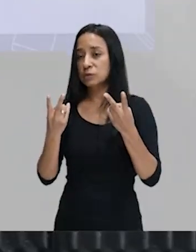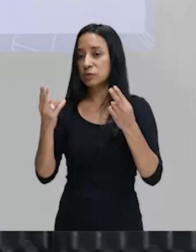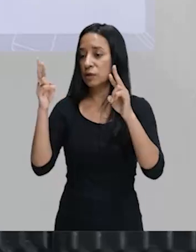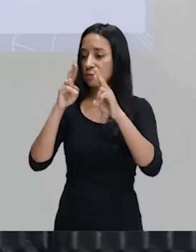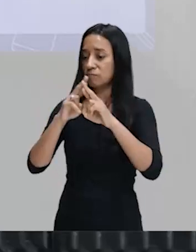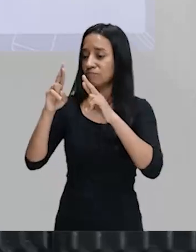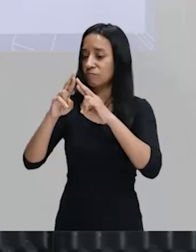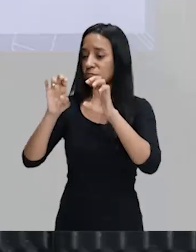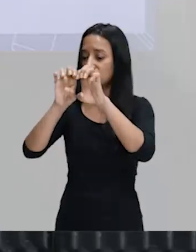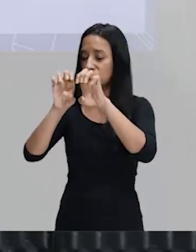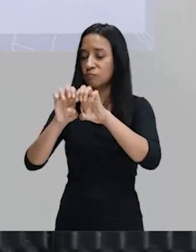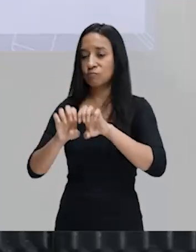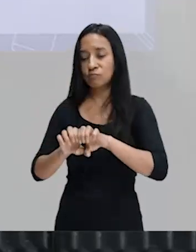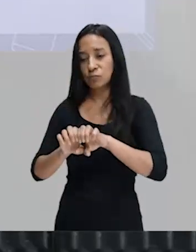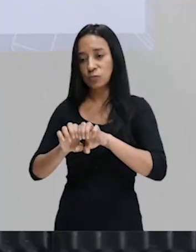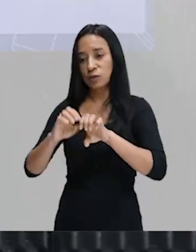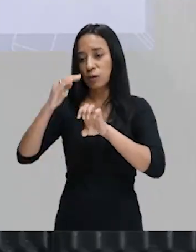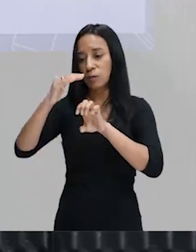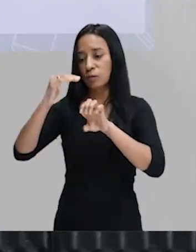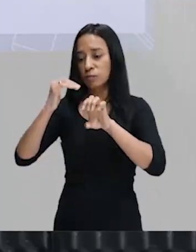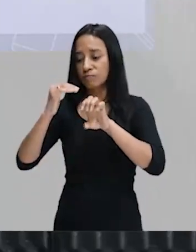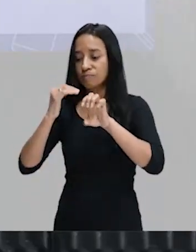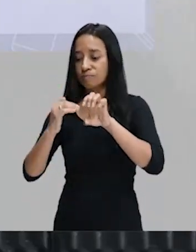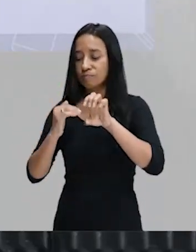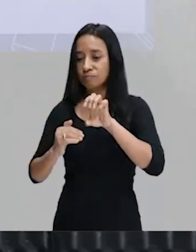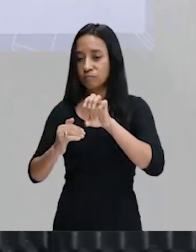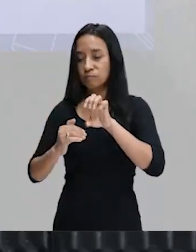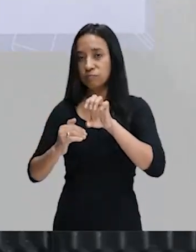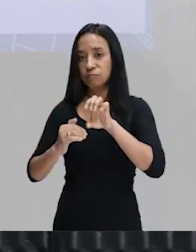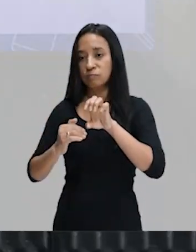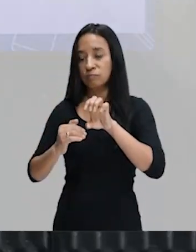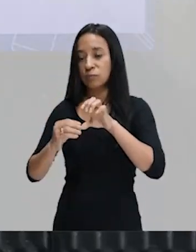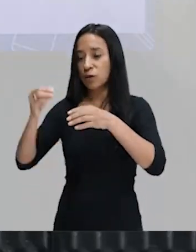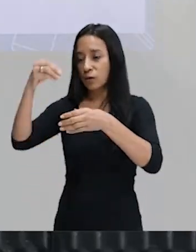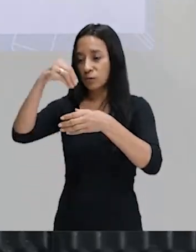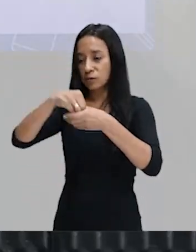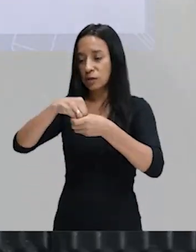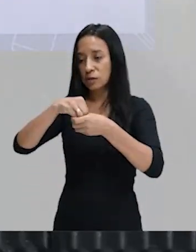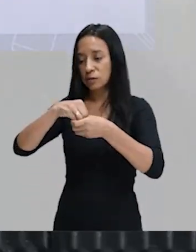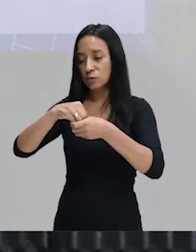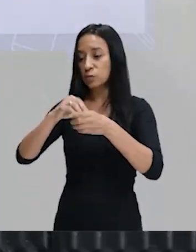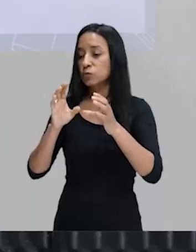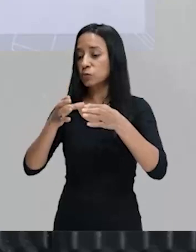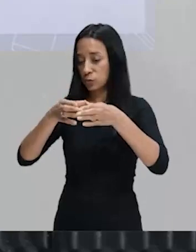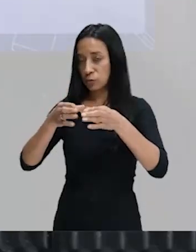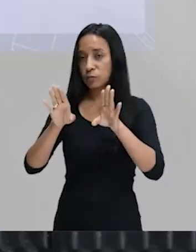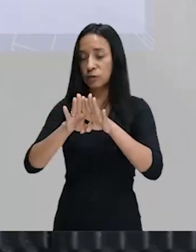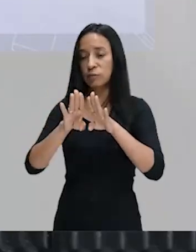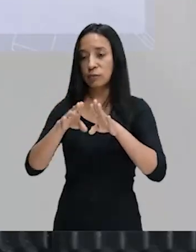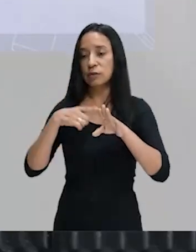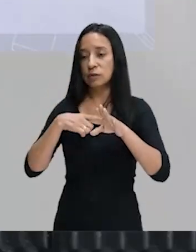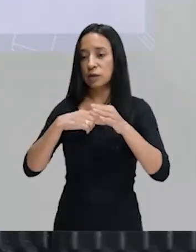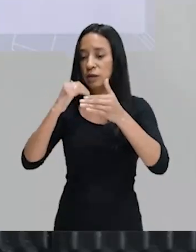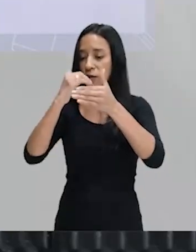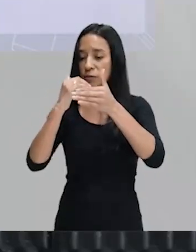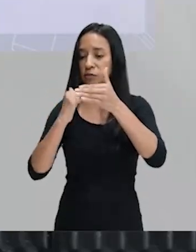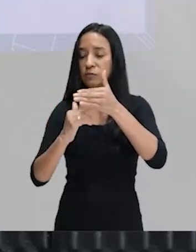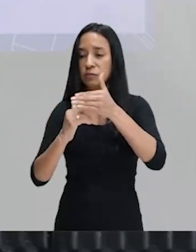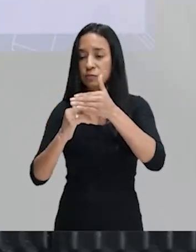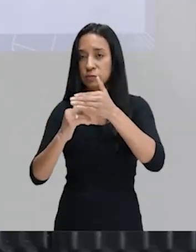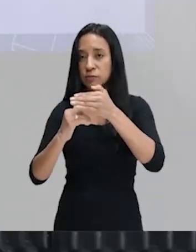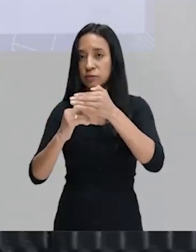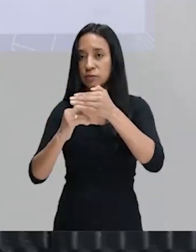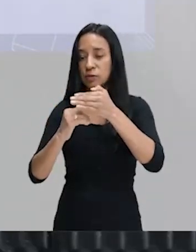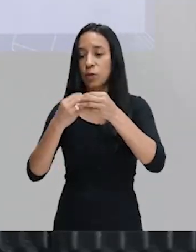de hierarquia entre eles, entendeu? Então, dentro dos estamentos, dos grupos, também existem subdivisões,